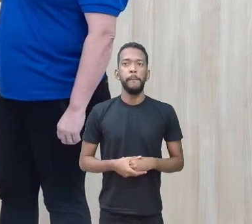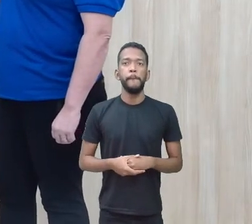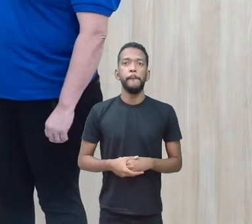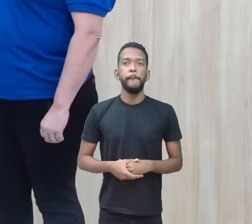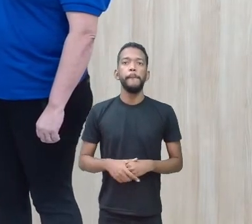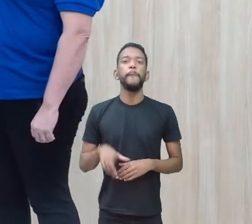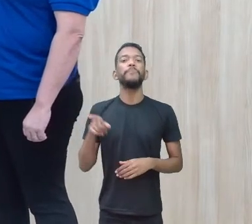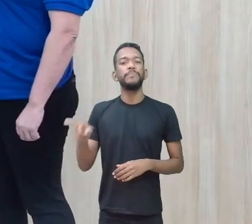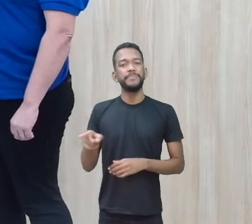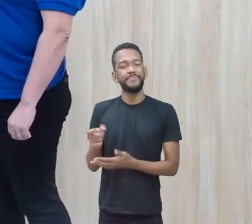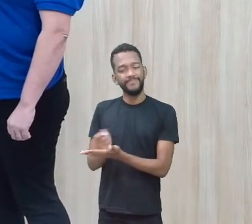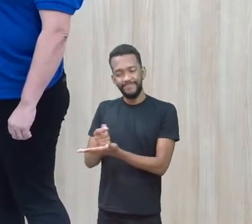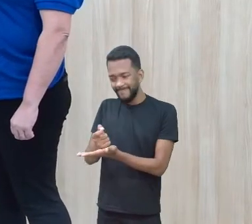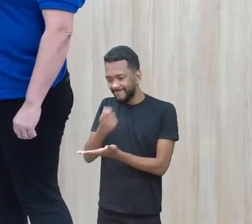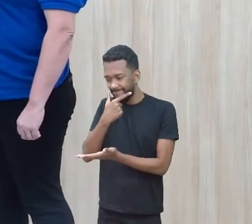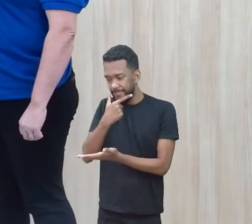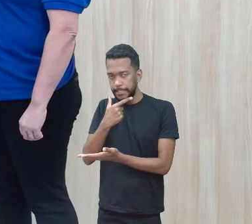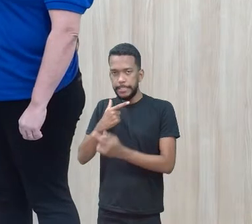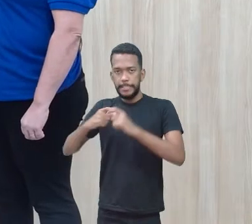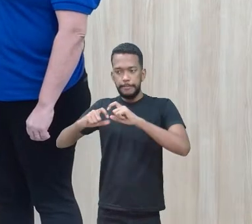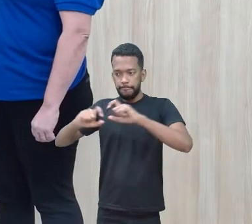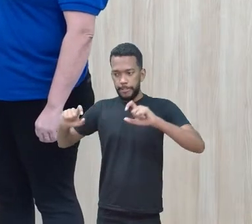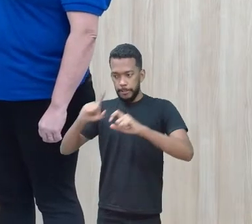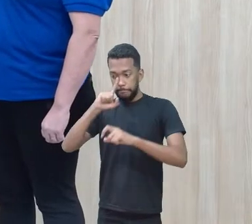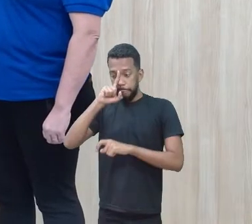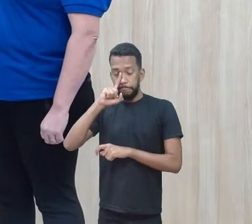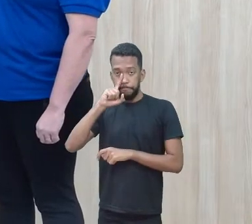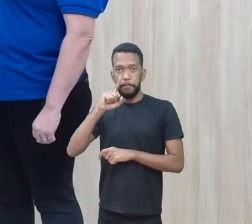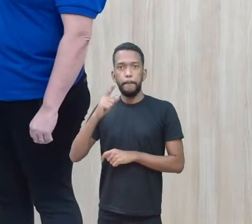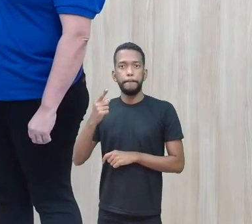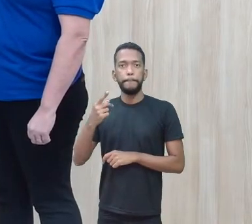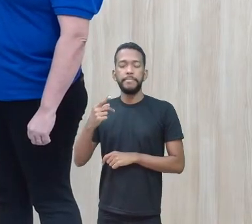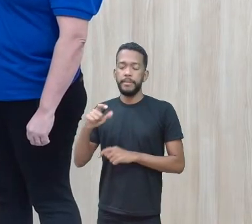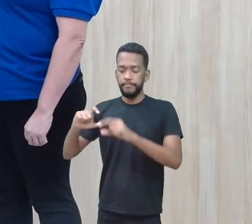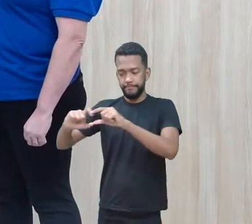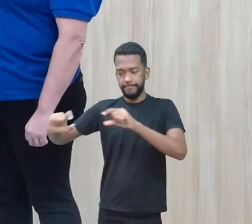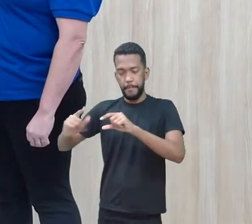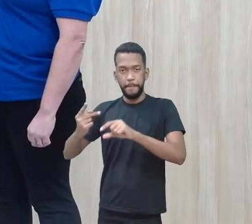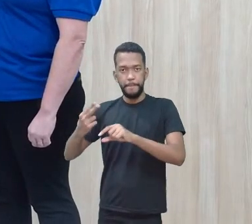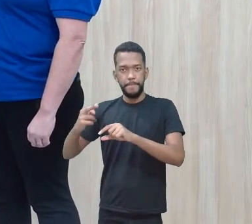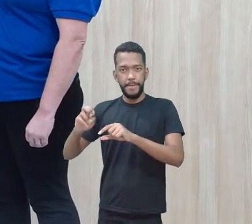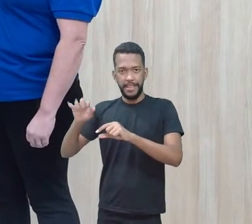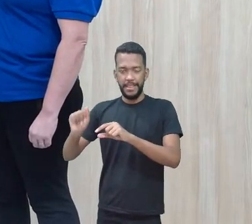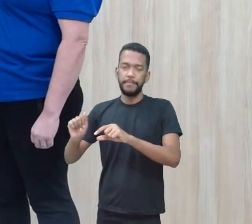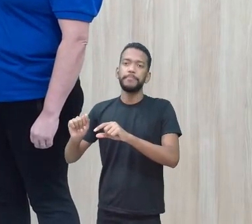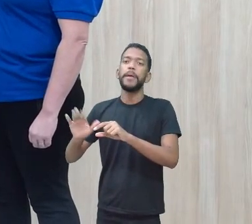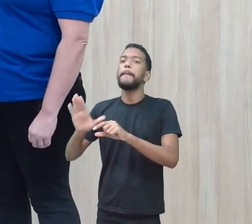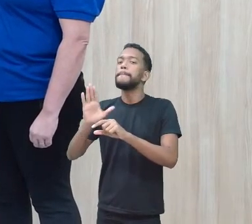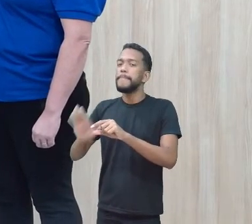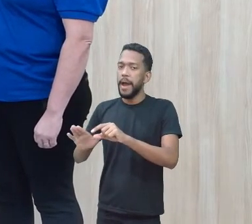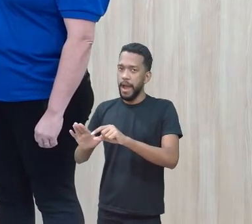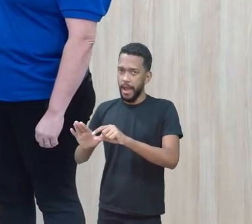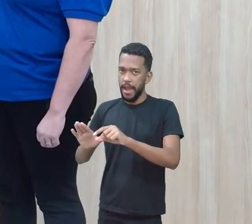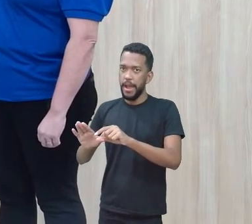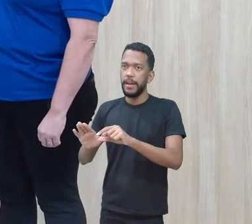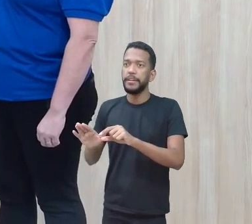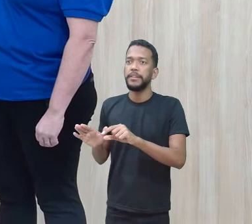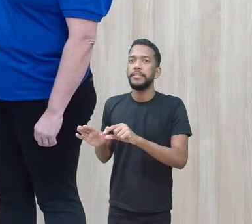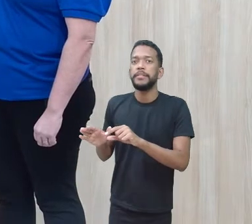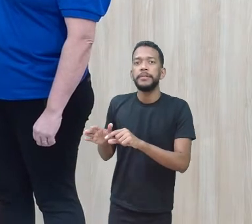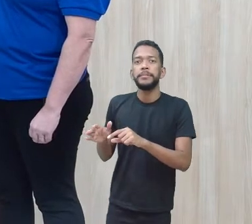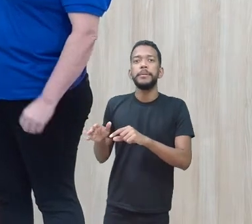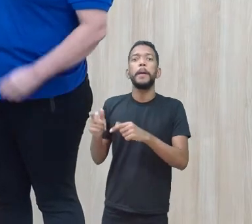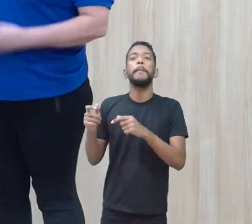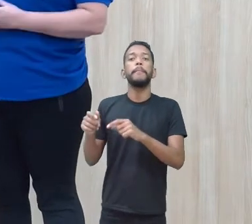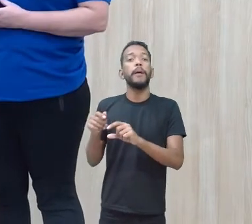Aquele medicamento é tarja preta. Vejam a vírgula. Logo deve ser vendido somente